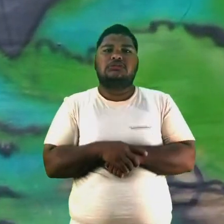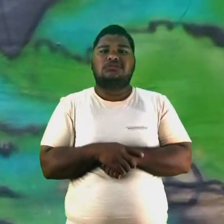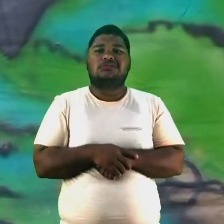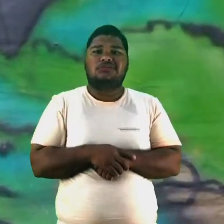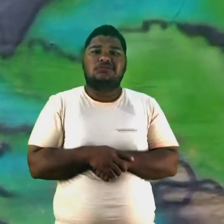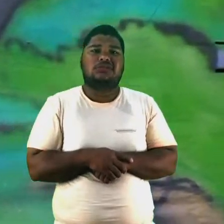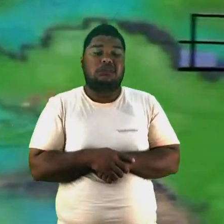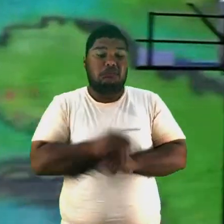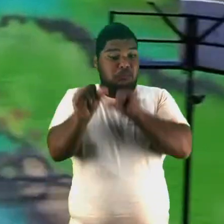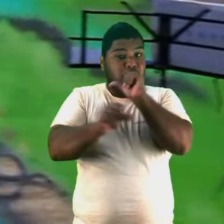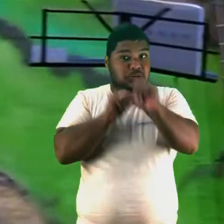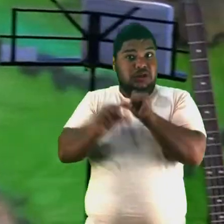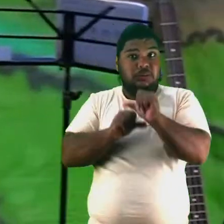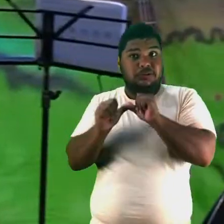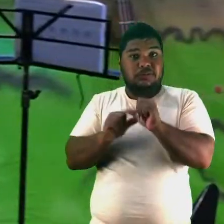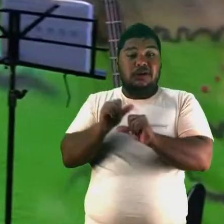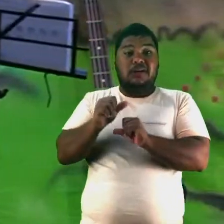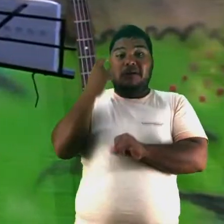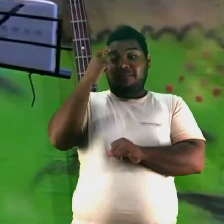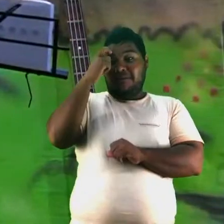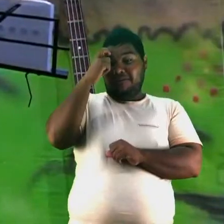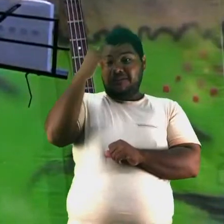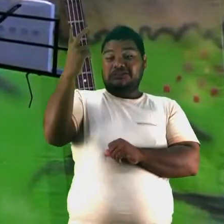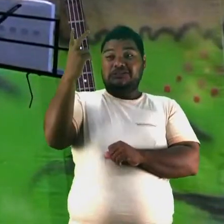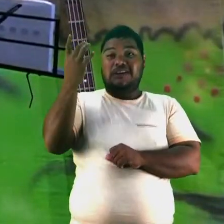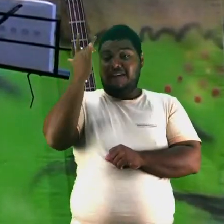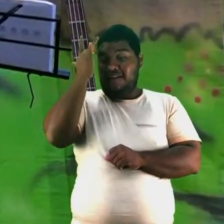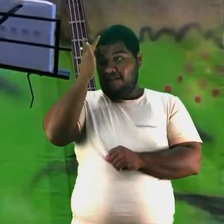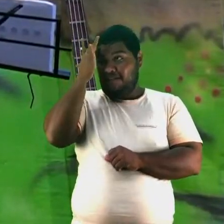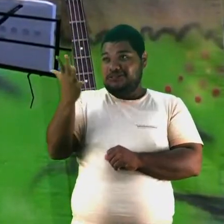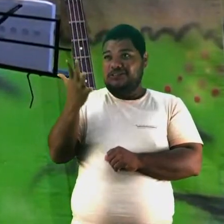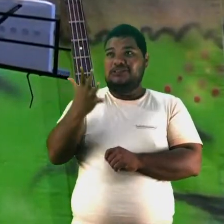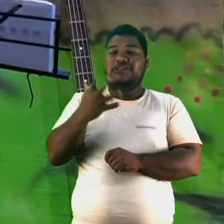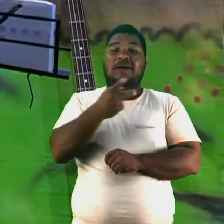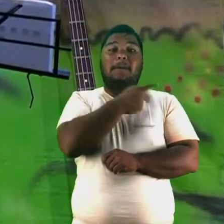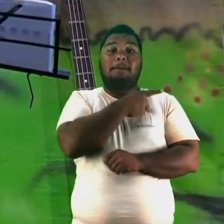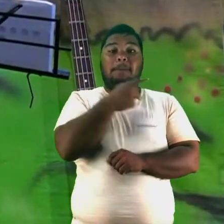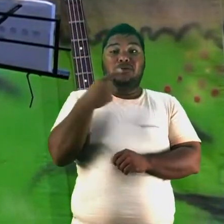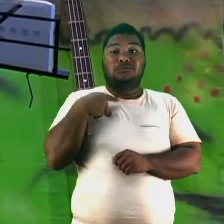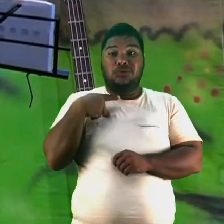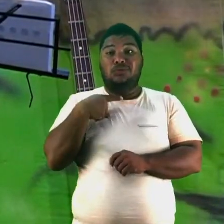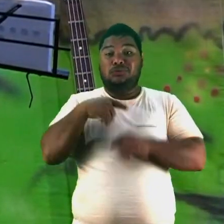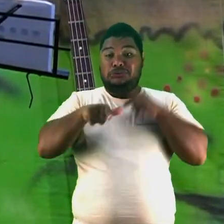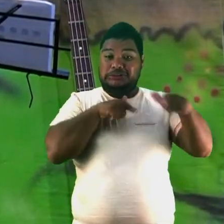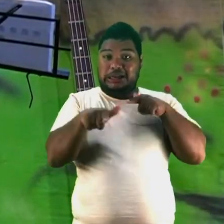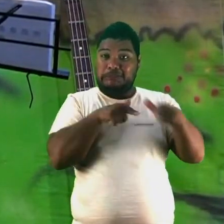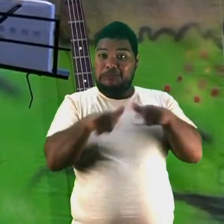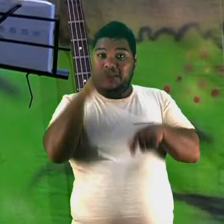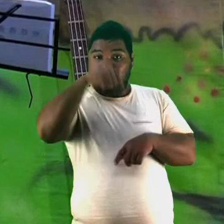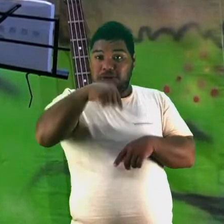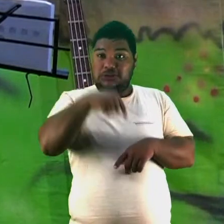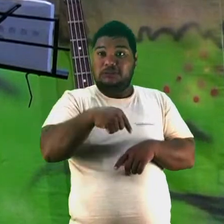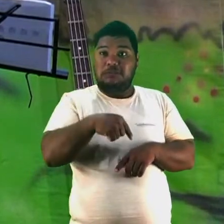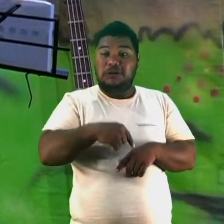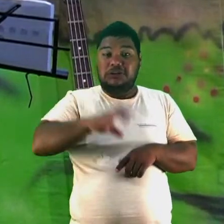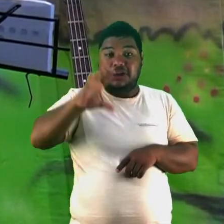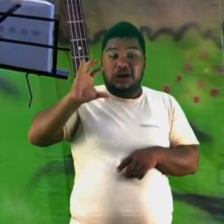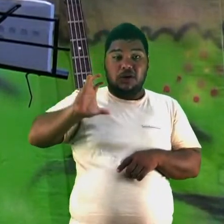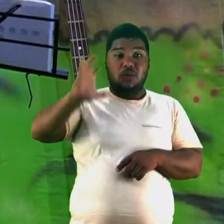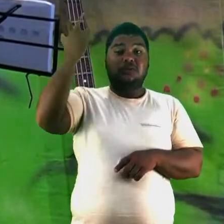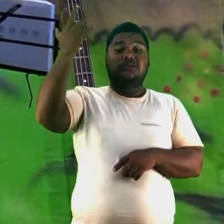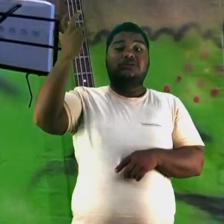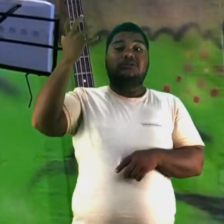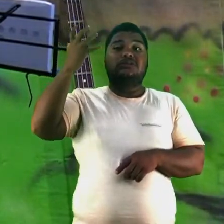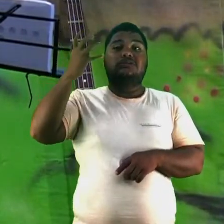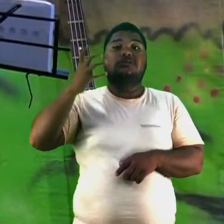Nós não mudamos para facilitar a vida dos pastores, dos que trabalham aqui para que aconteça. Nós